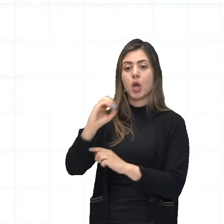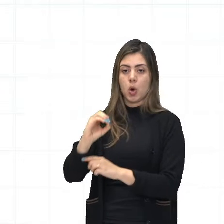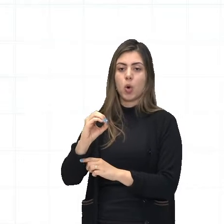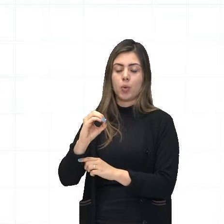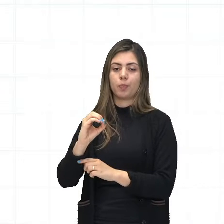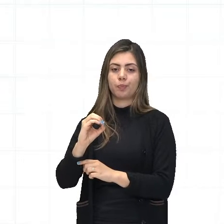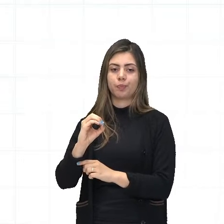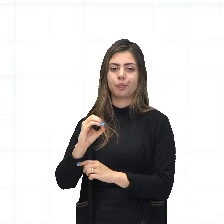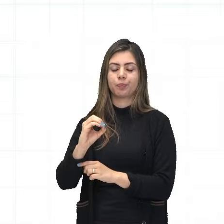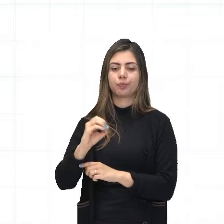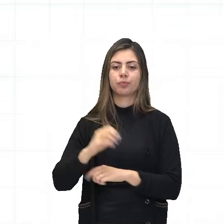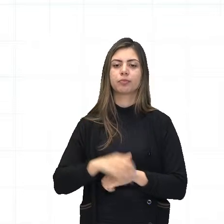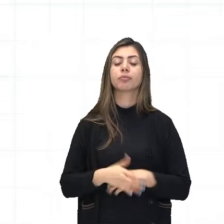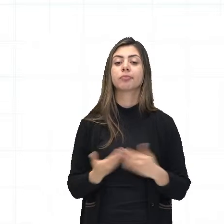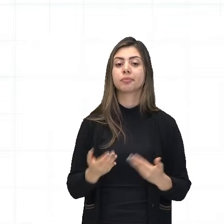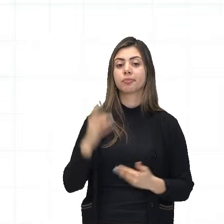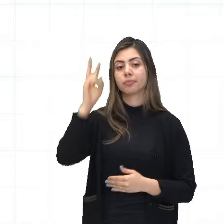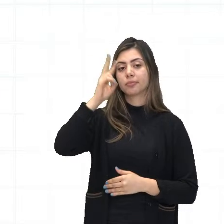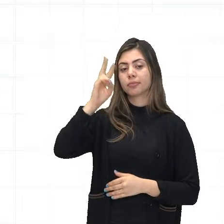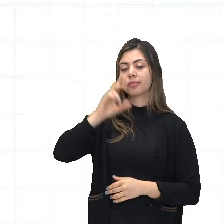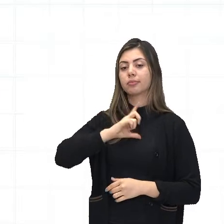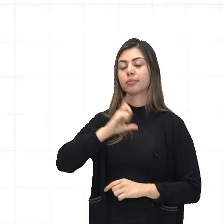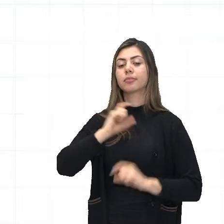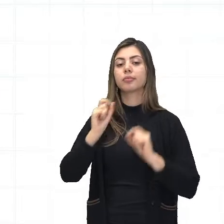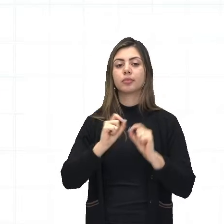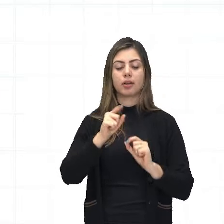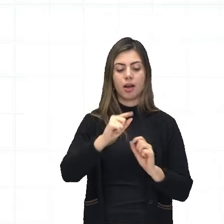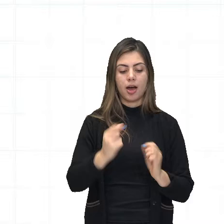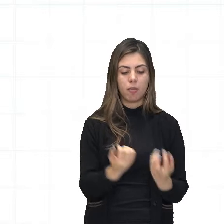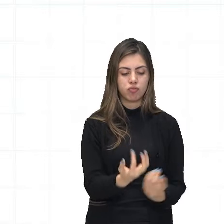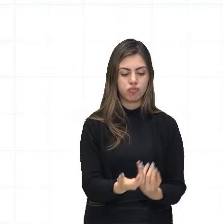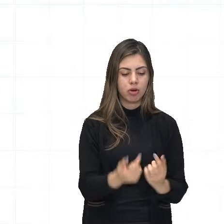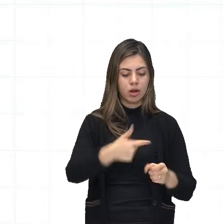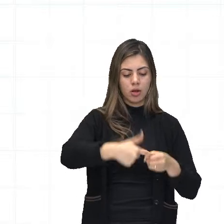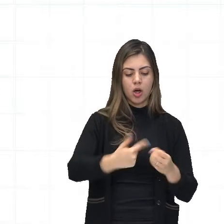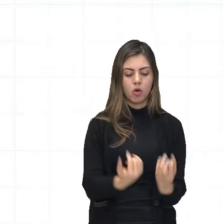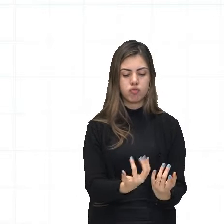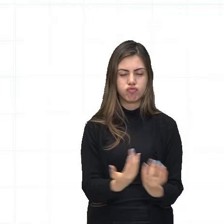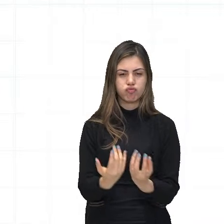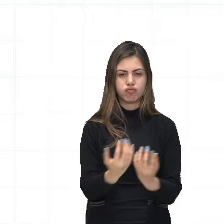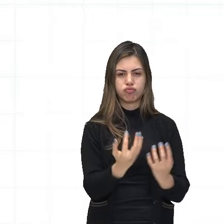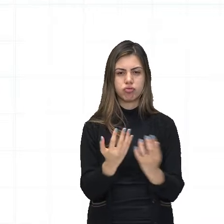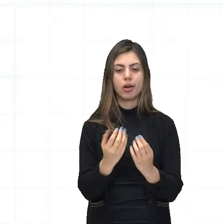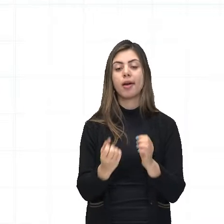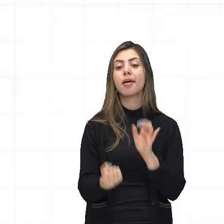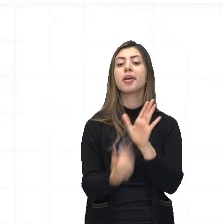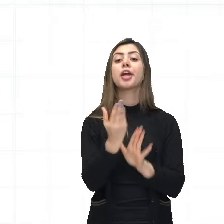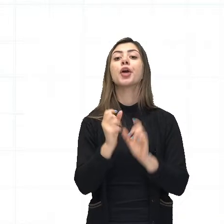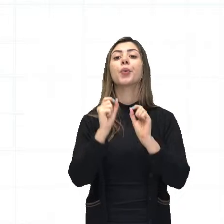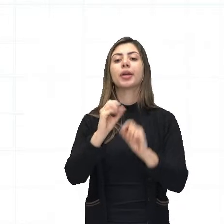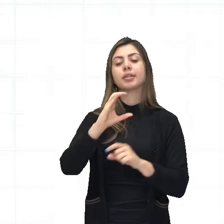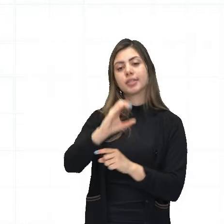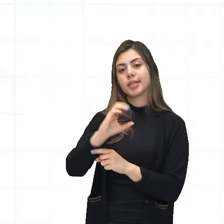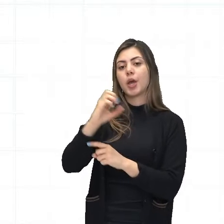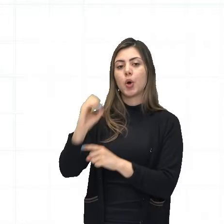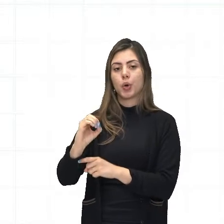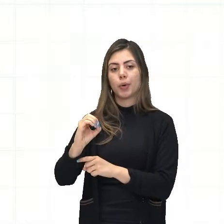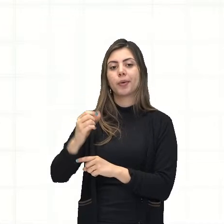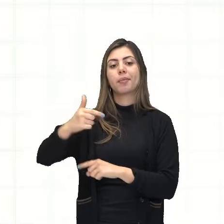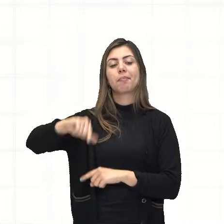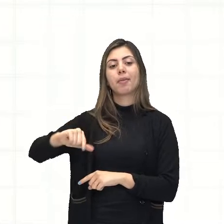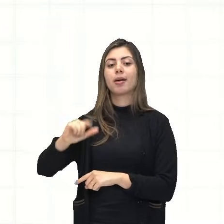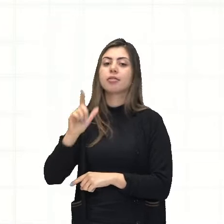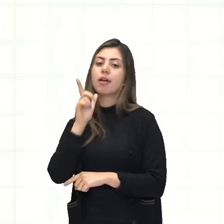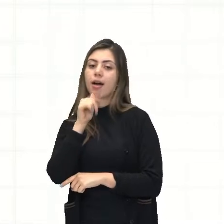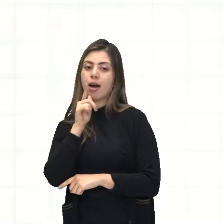nós temos essa liberação do gás carbônico e água, se a combustão, ó,